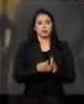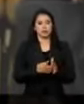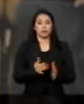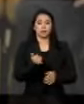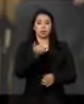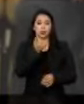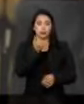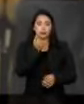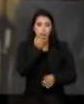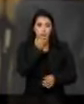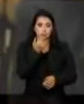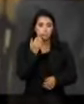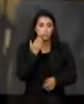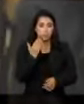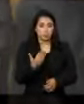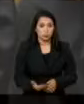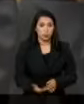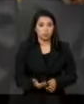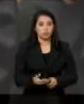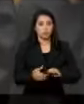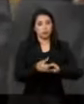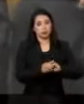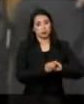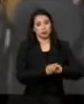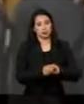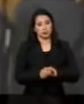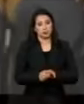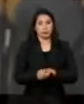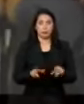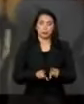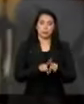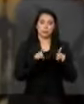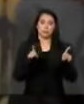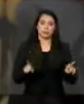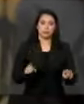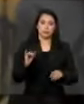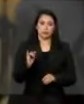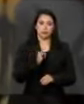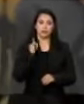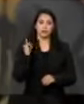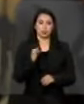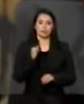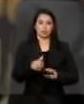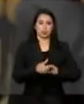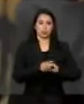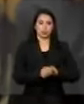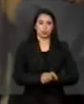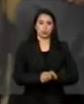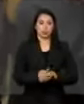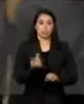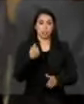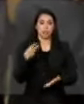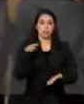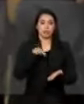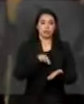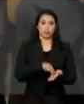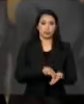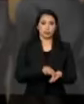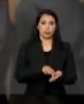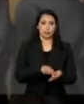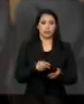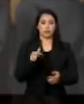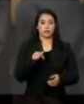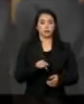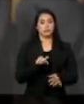desculpa pela frugalidade dos cumprimentos, mas exatamente em face dessa exiguidade. Mas o que me traz à tribuna exatamente é a